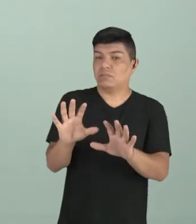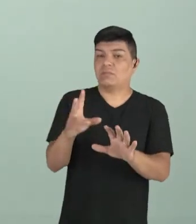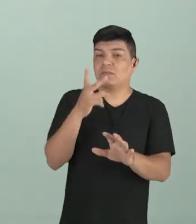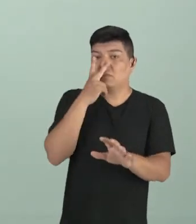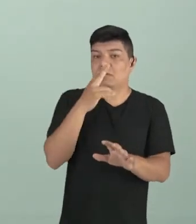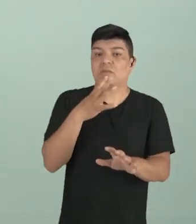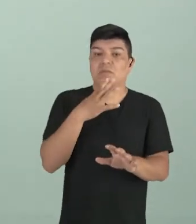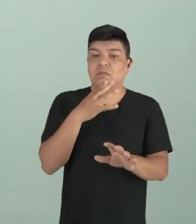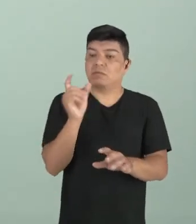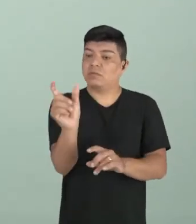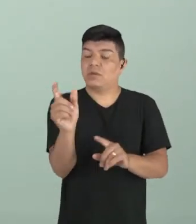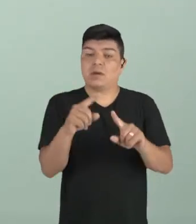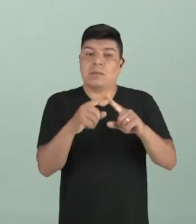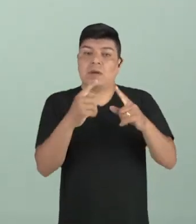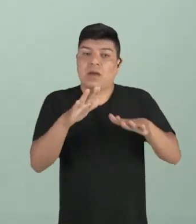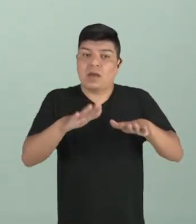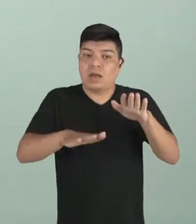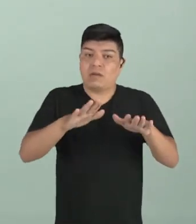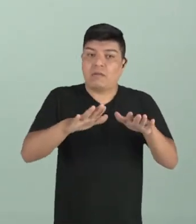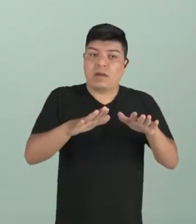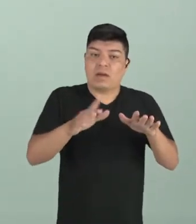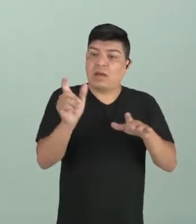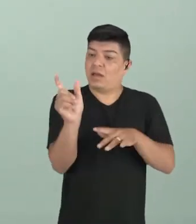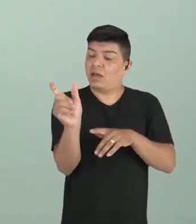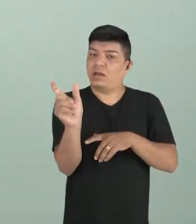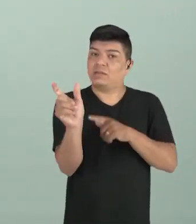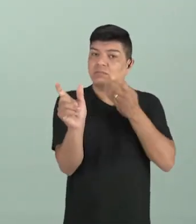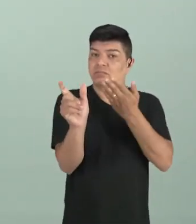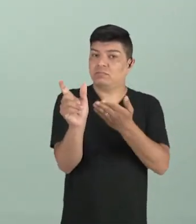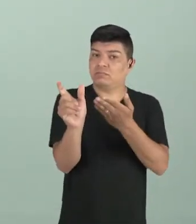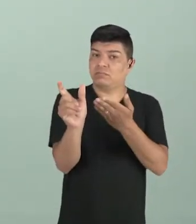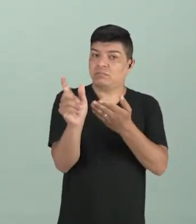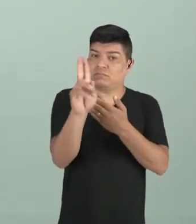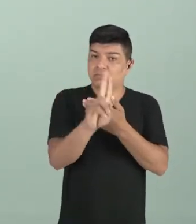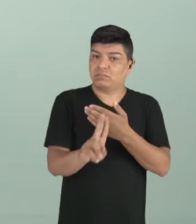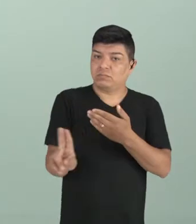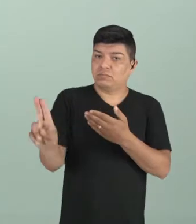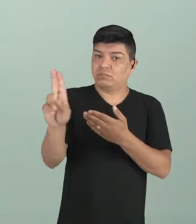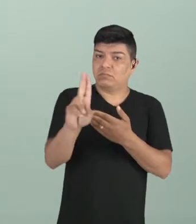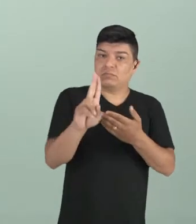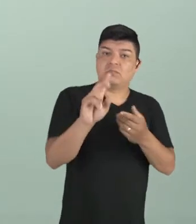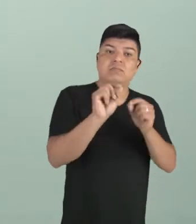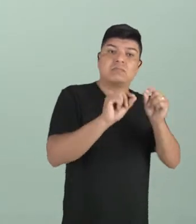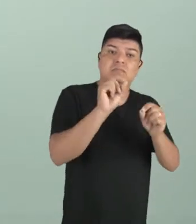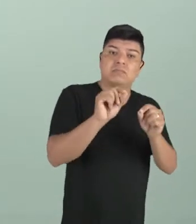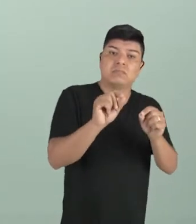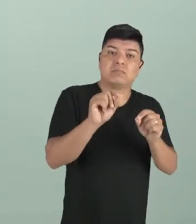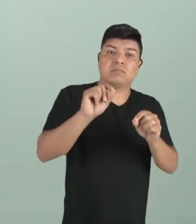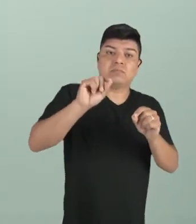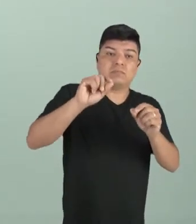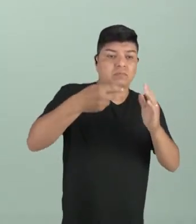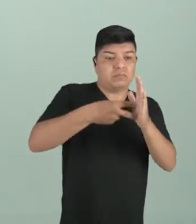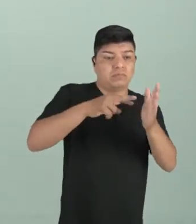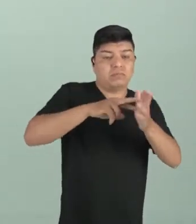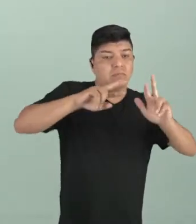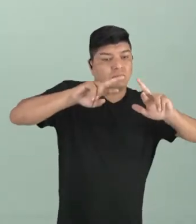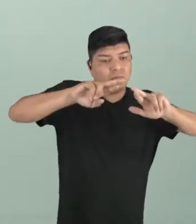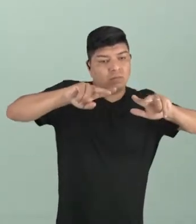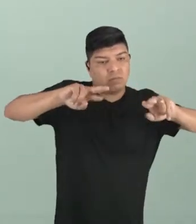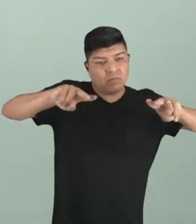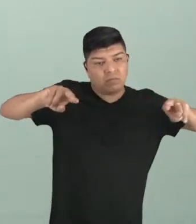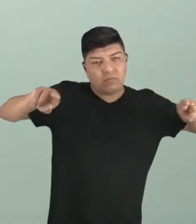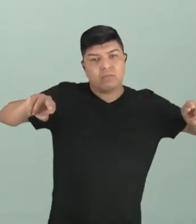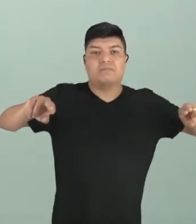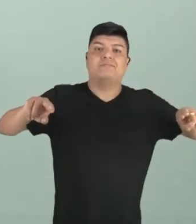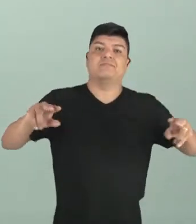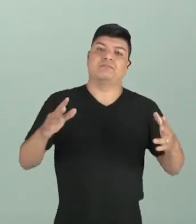chama reconhecer a palavra. Mas às vezes aquela palavra ela é empregada ali num sentido conotativo, ou seja, para fazer uma analogia a